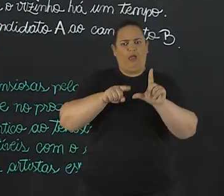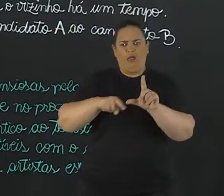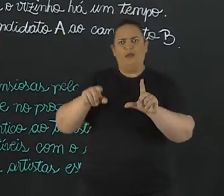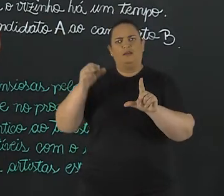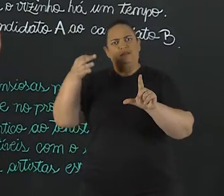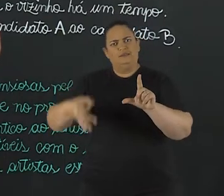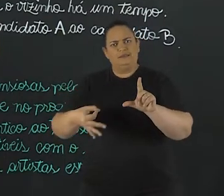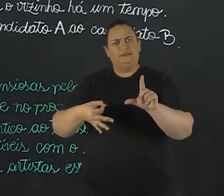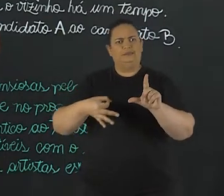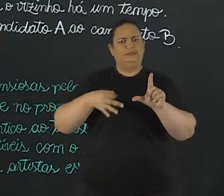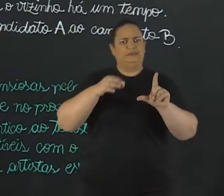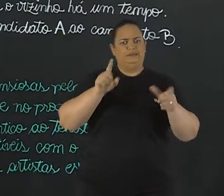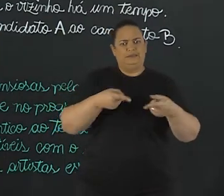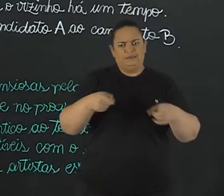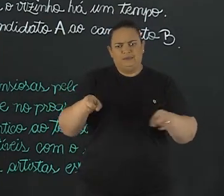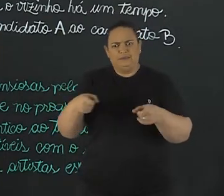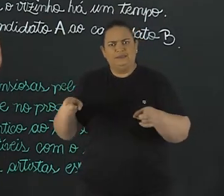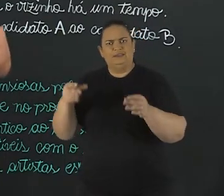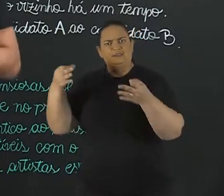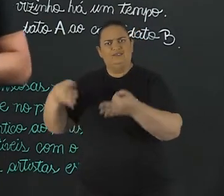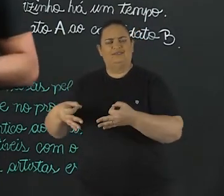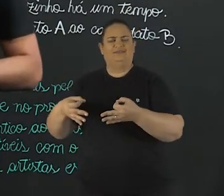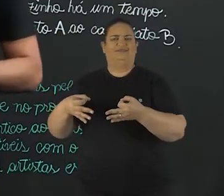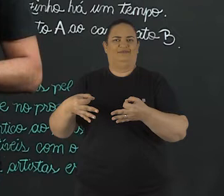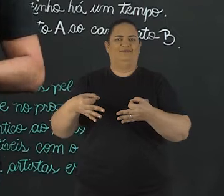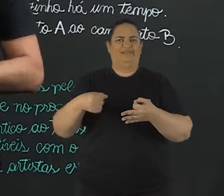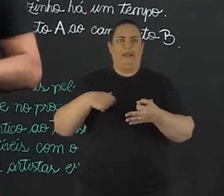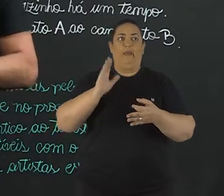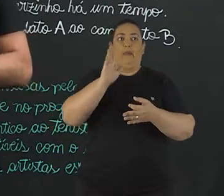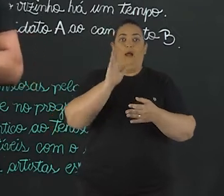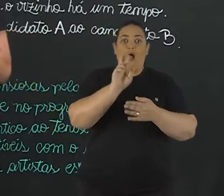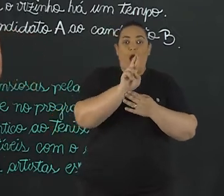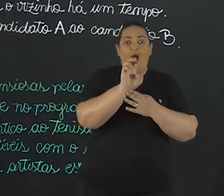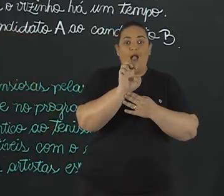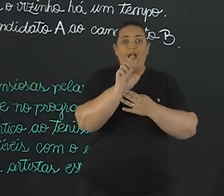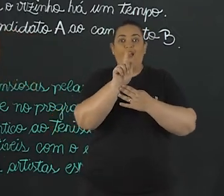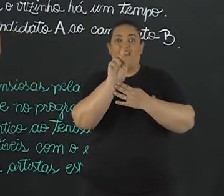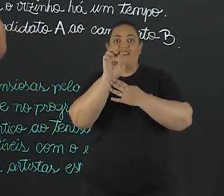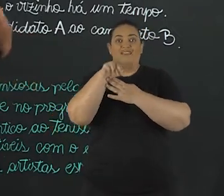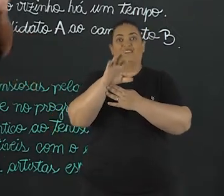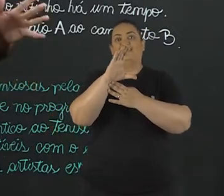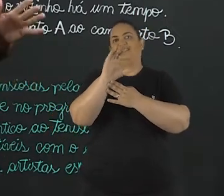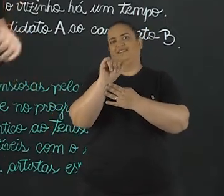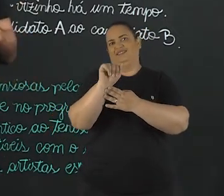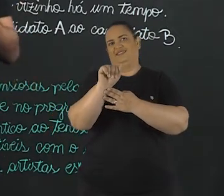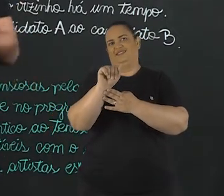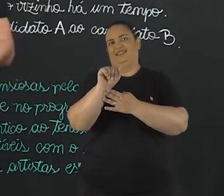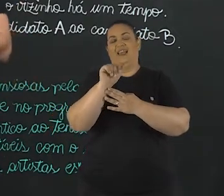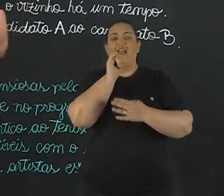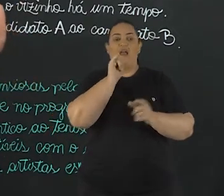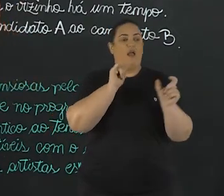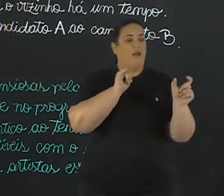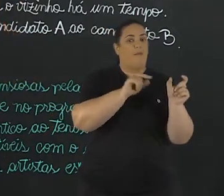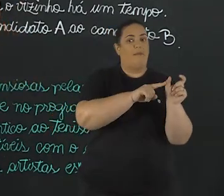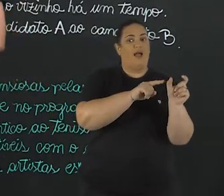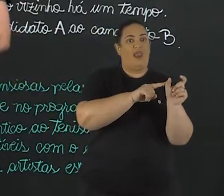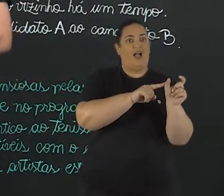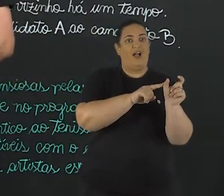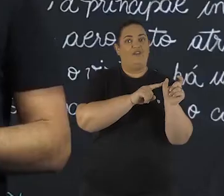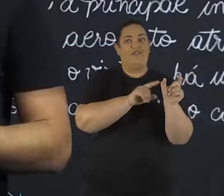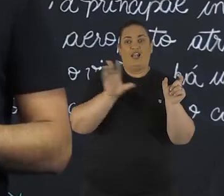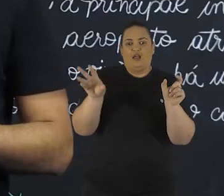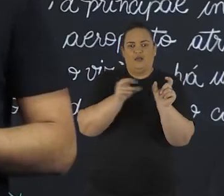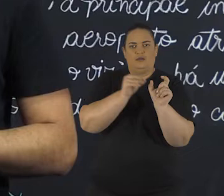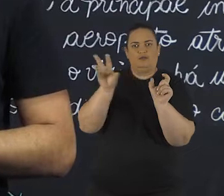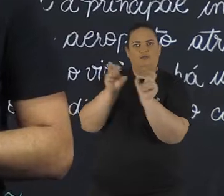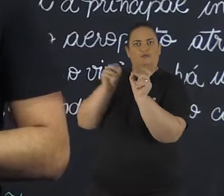vista da gramática, a regência também caminha um pouco por essa lógica. A regência é a relação entre uma palavra e os seus